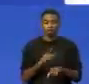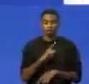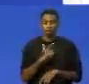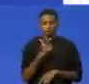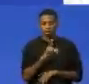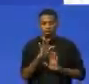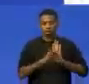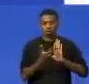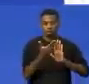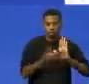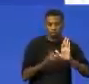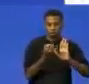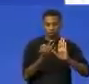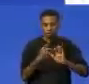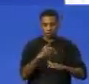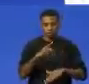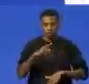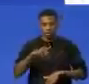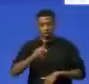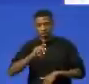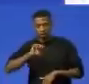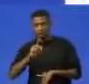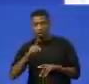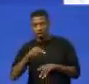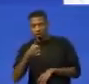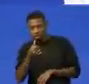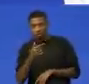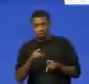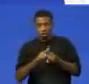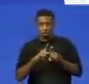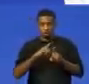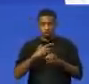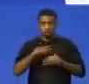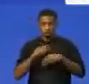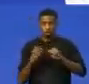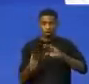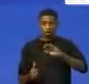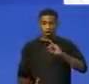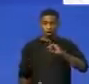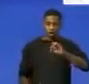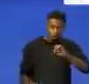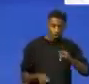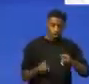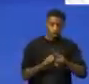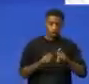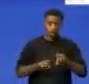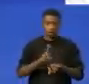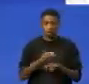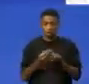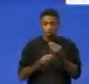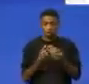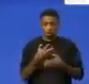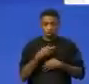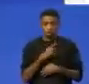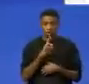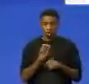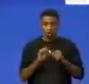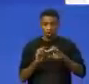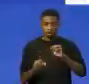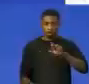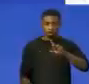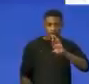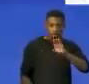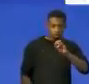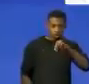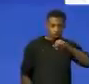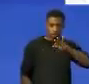no texto, onde o pKa é igual a 6, aí você tem um caráter ácido, podemos utilizar uma solução do quê? De carbonato de